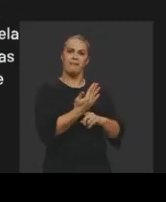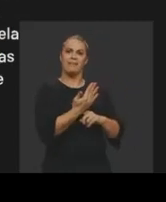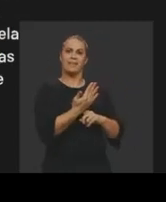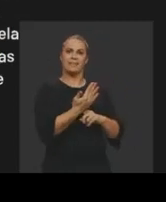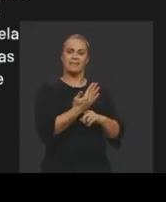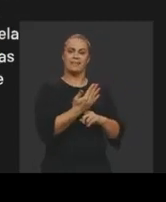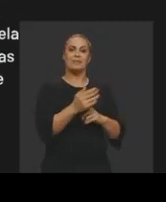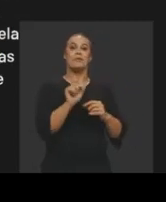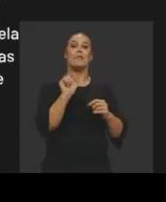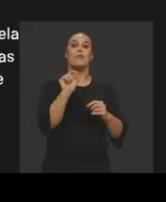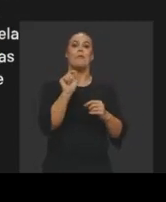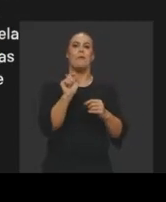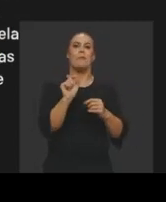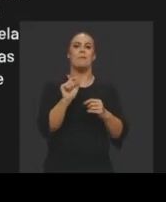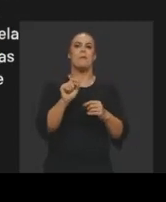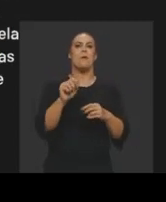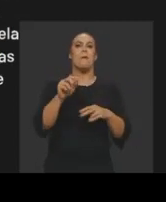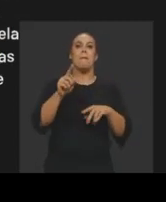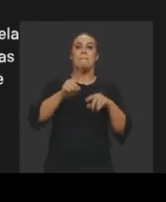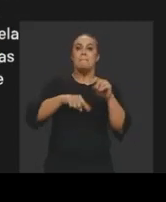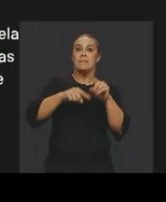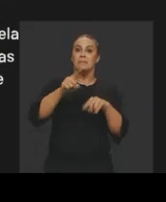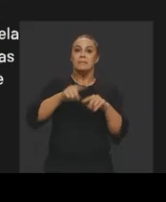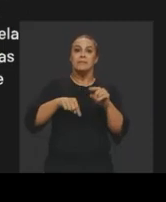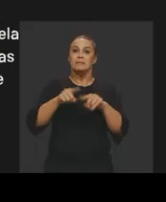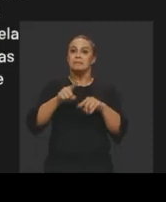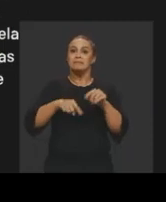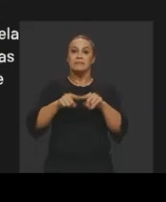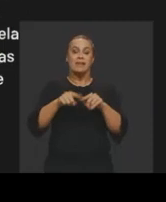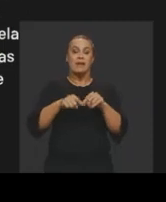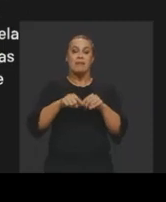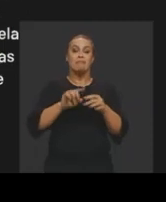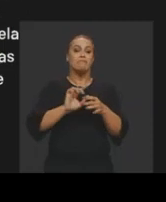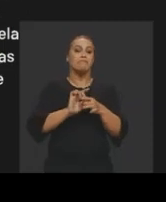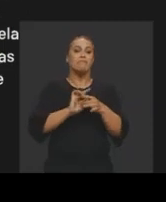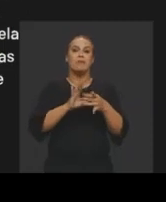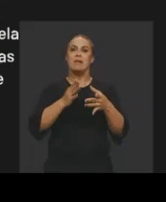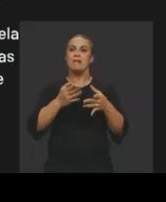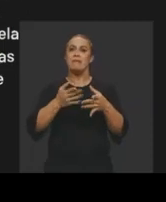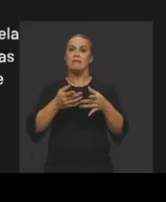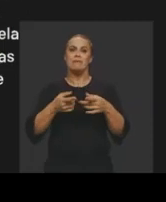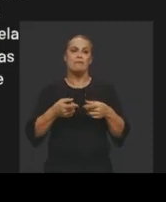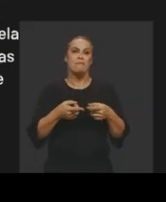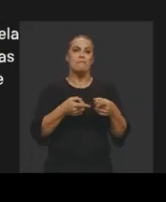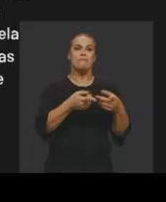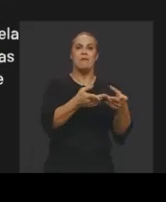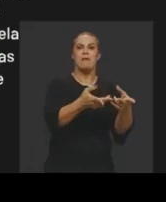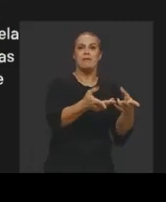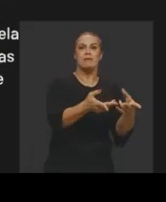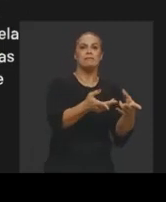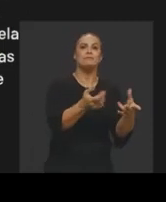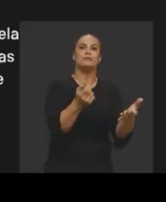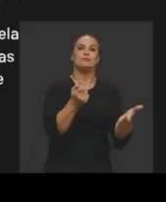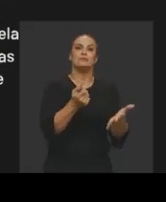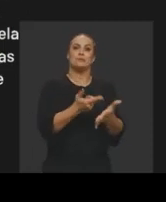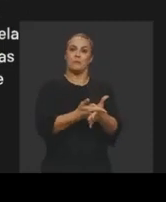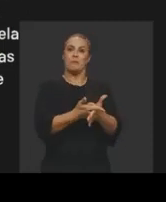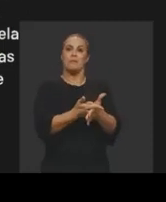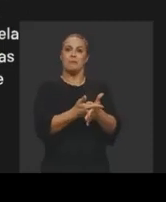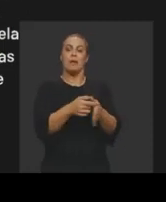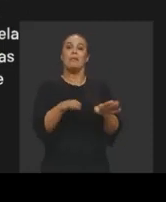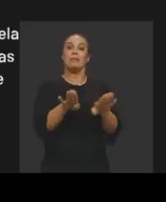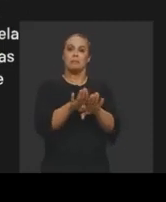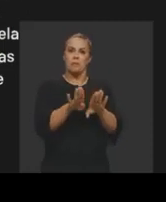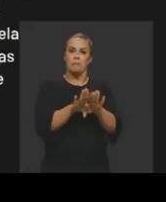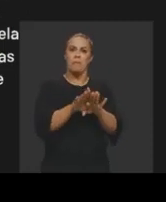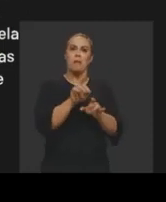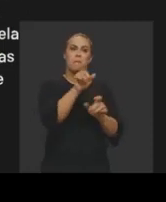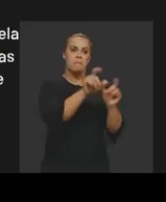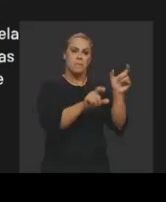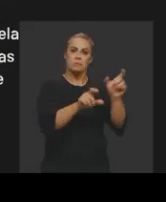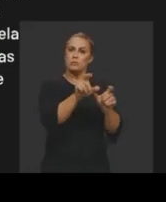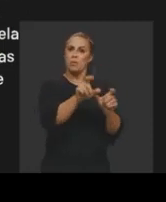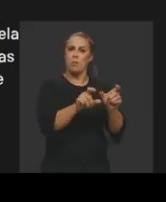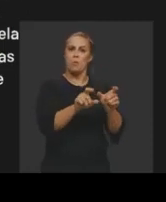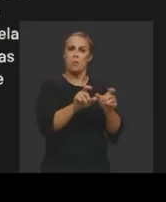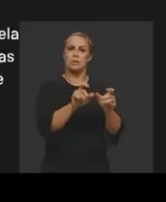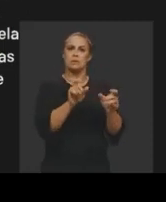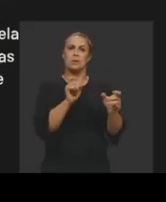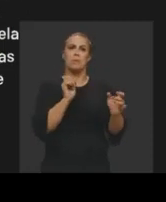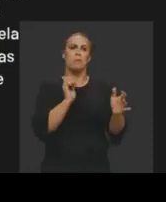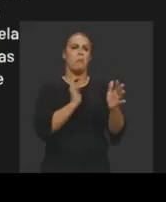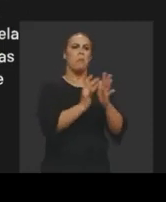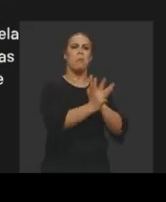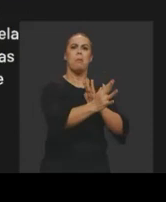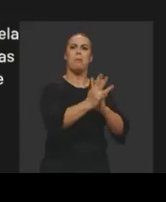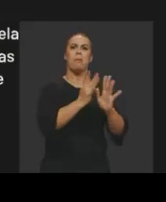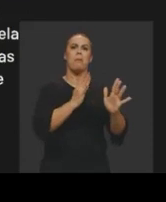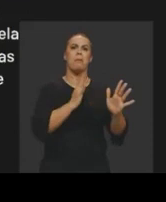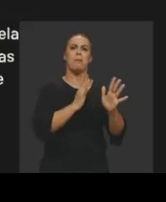circulação de mercadorias, a gente vai ver que livre circulação de pessoas também, ou pela redução de impostos entre seus países